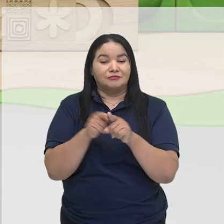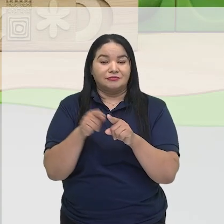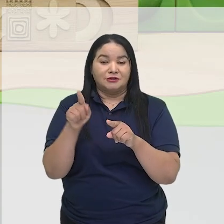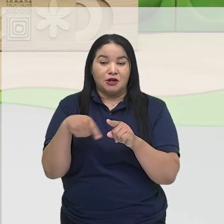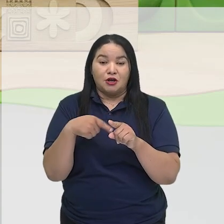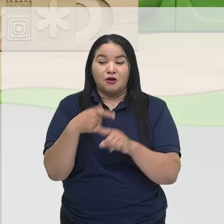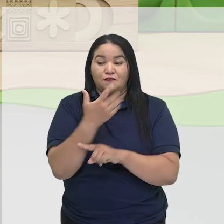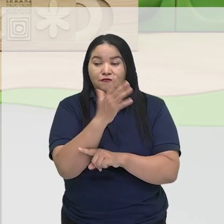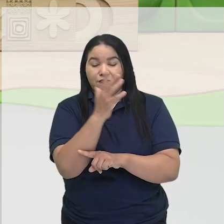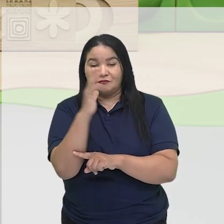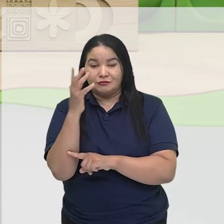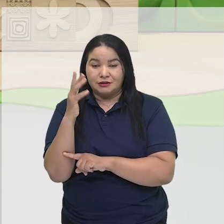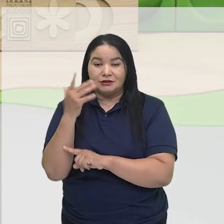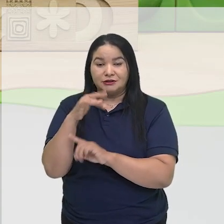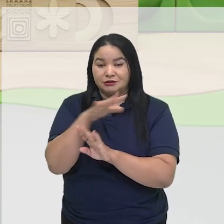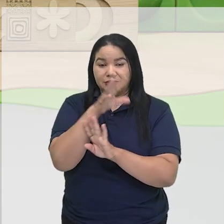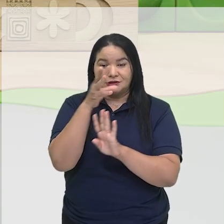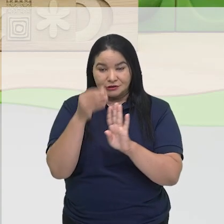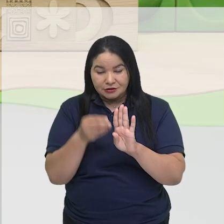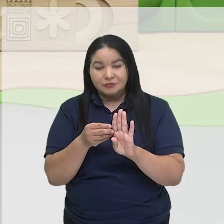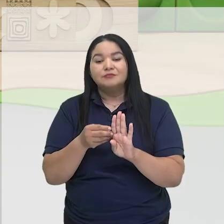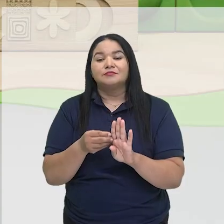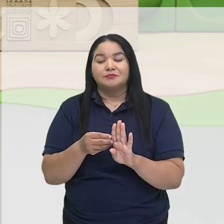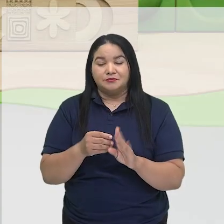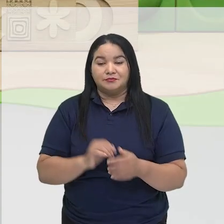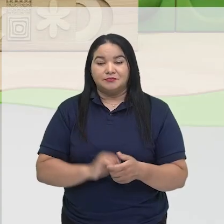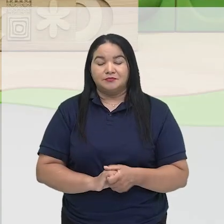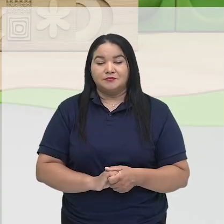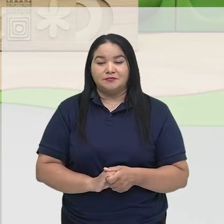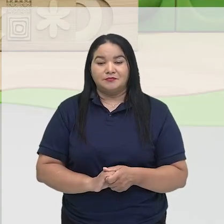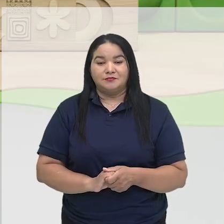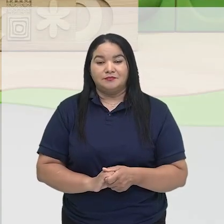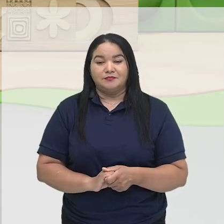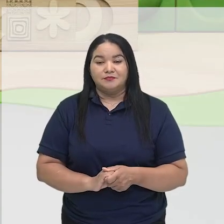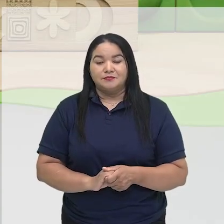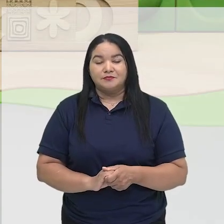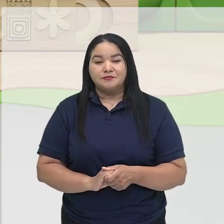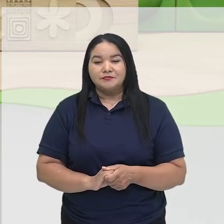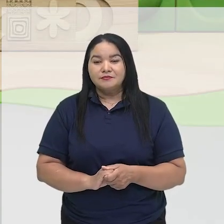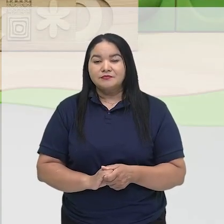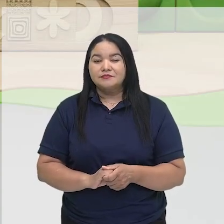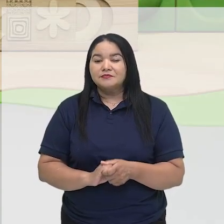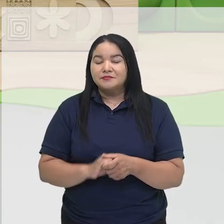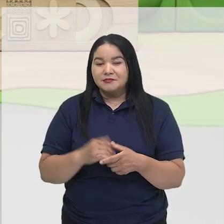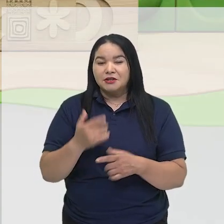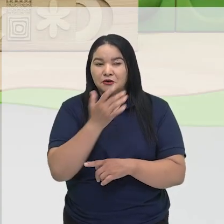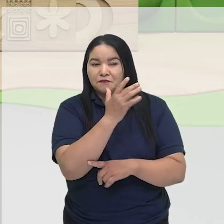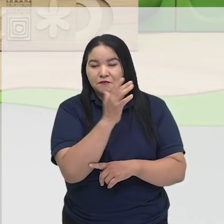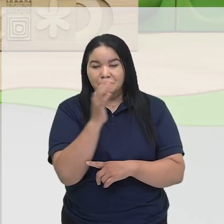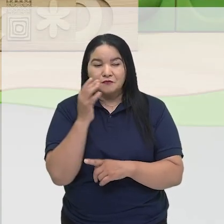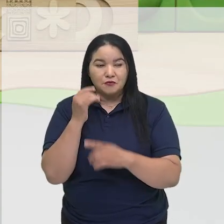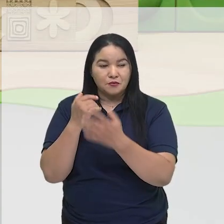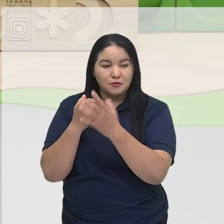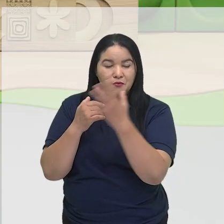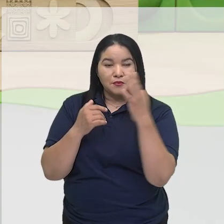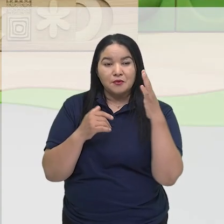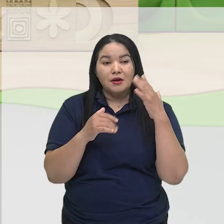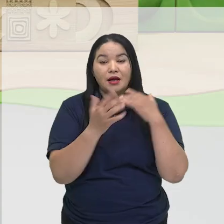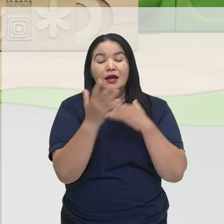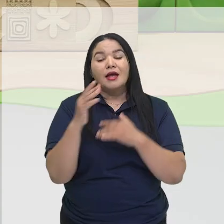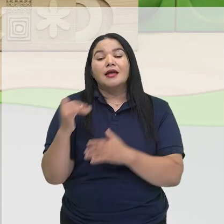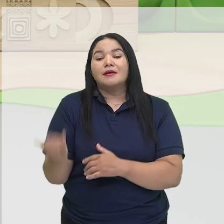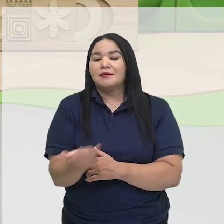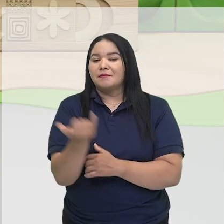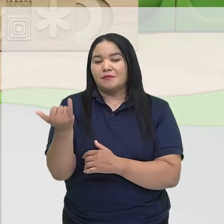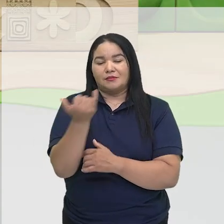floresta amazônica. E essa floresta amazônica, ela é essencial para o clima. Por